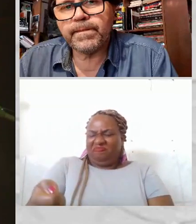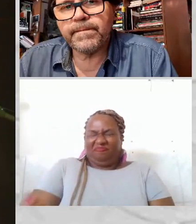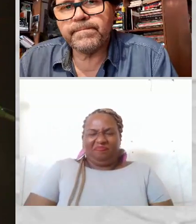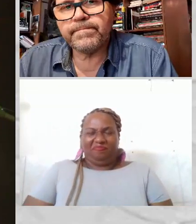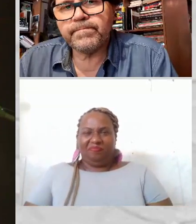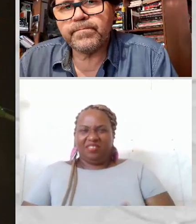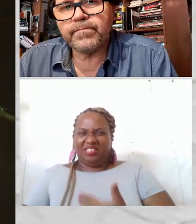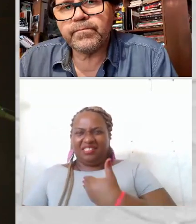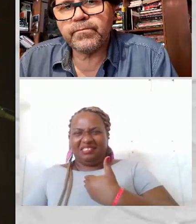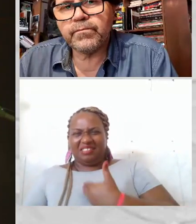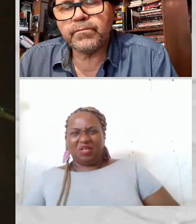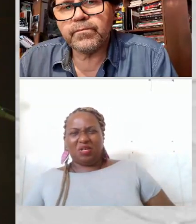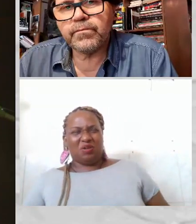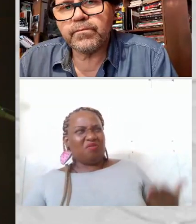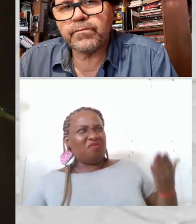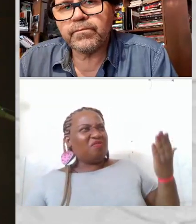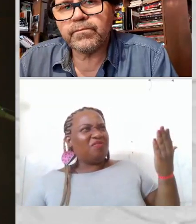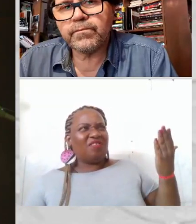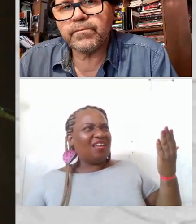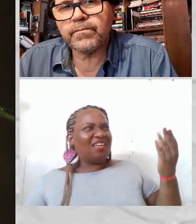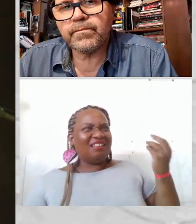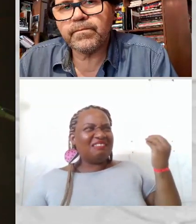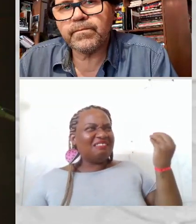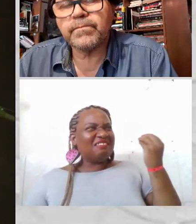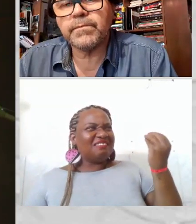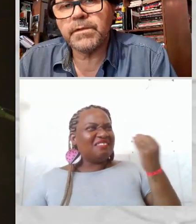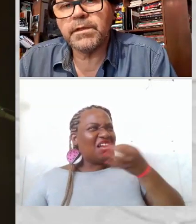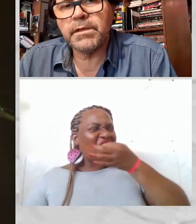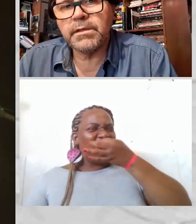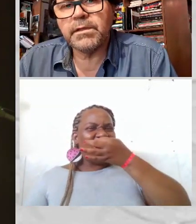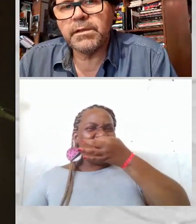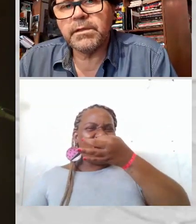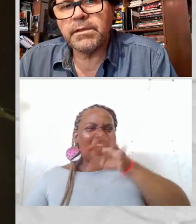sabe? Essa coisa podre, vil,